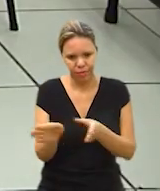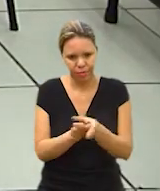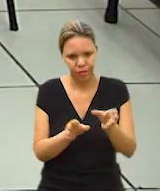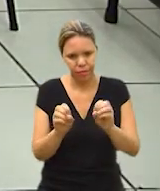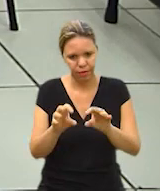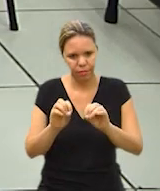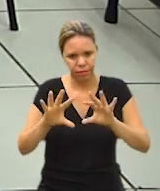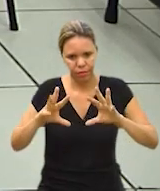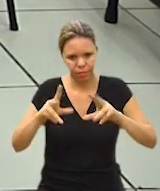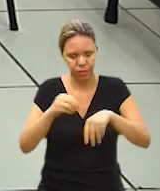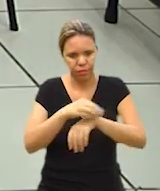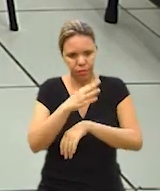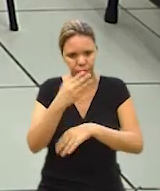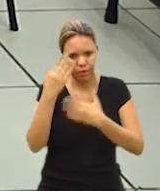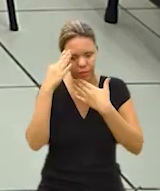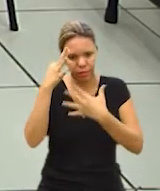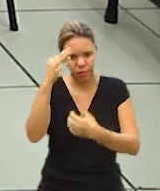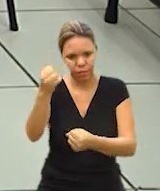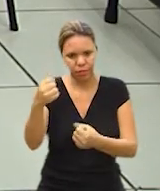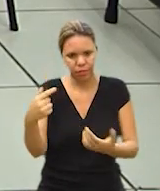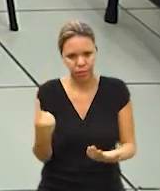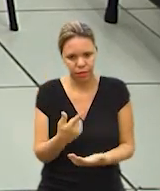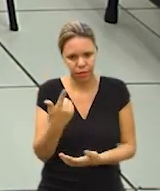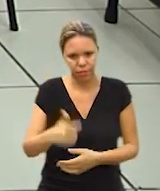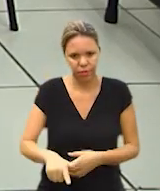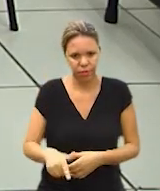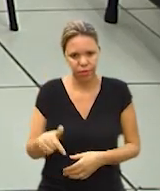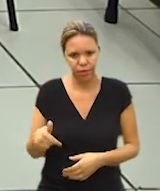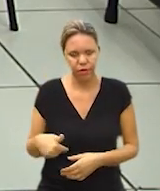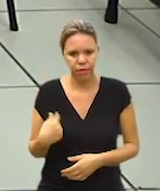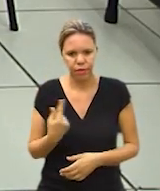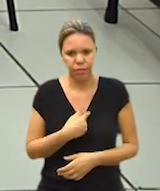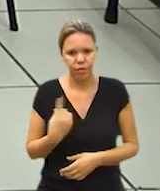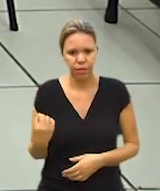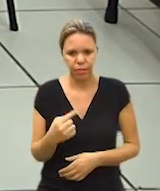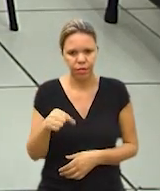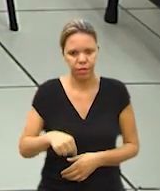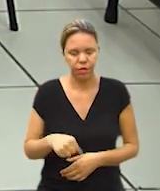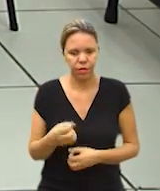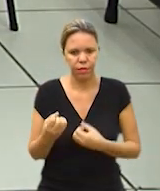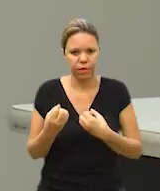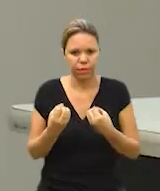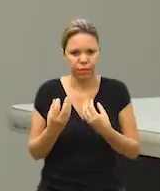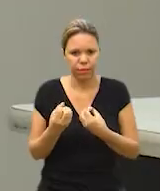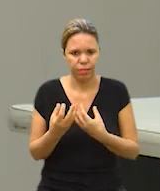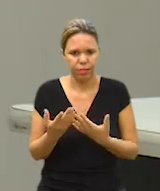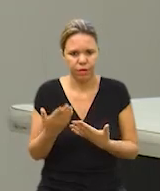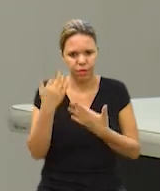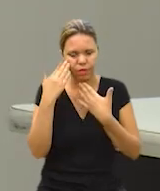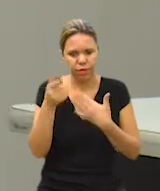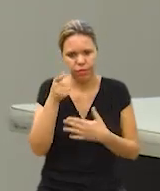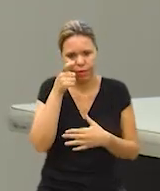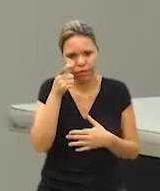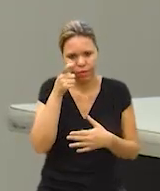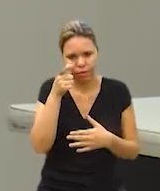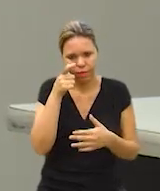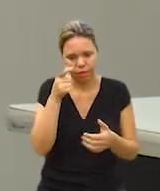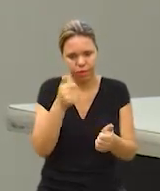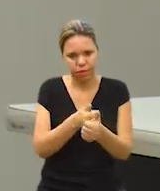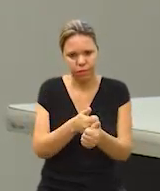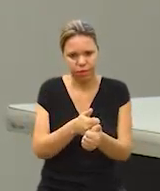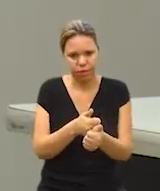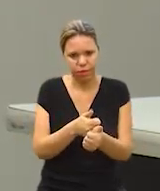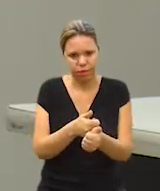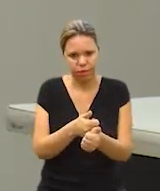dicas, muito obrigada pela confiança, mais uma vez, da gente estar aqui, pelas informações. E obrigada a você que nos acompanhou